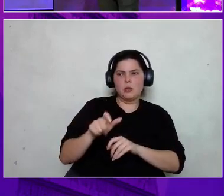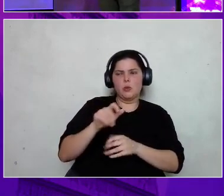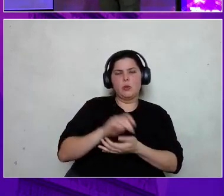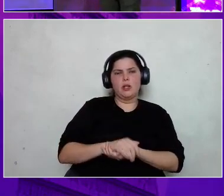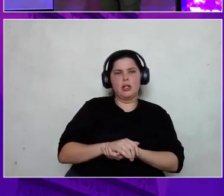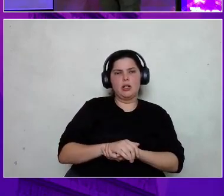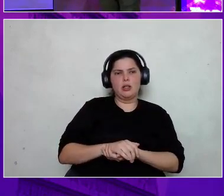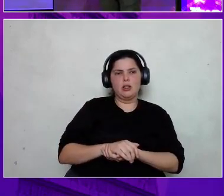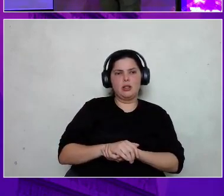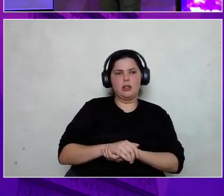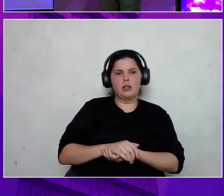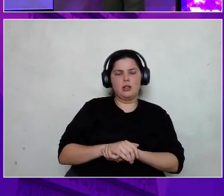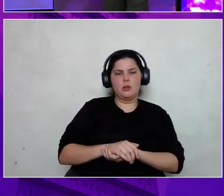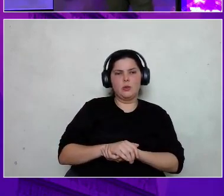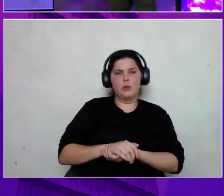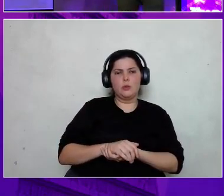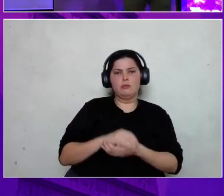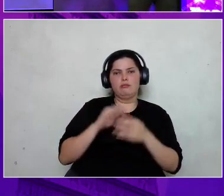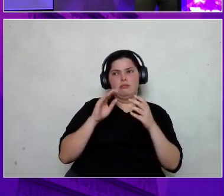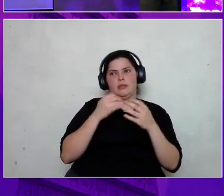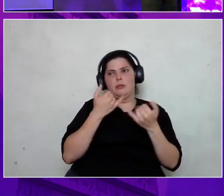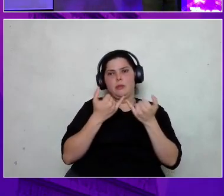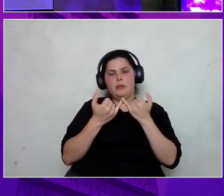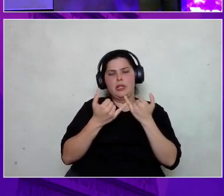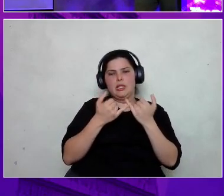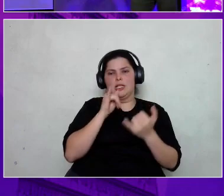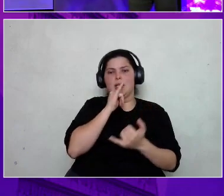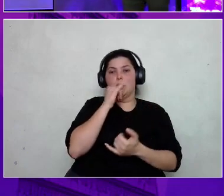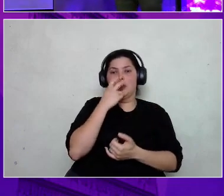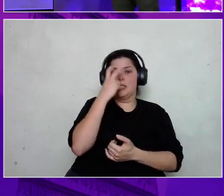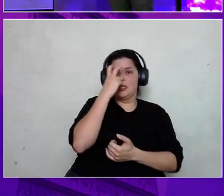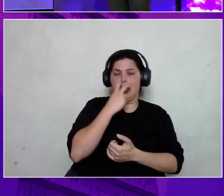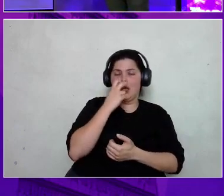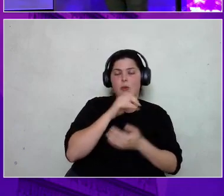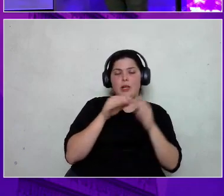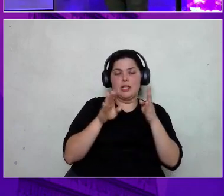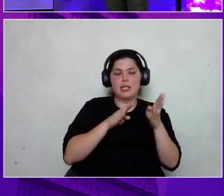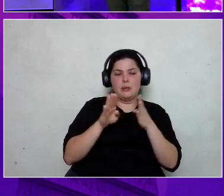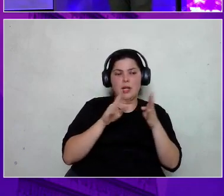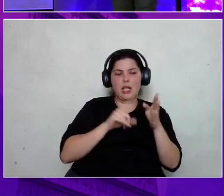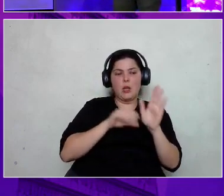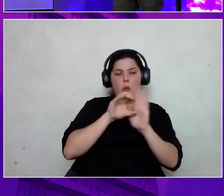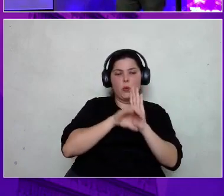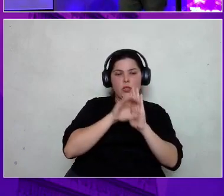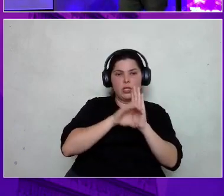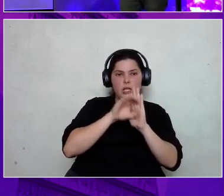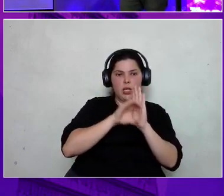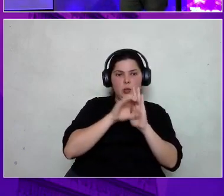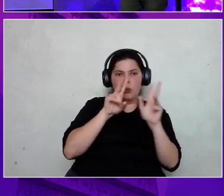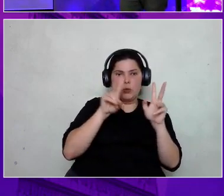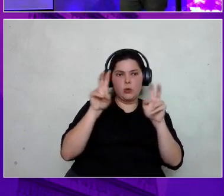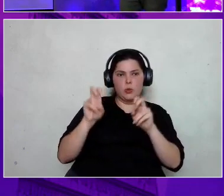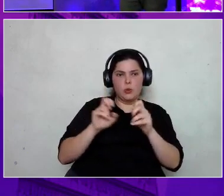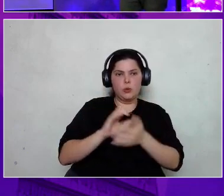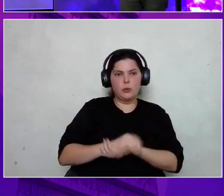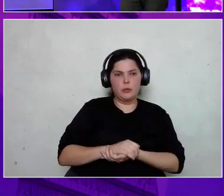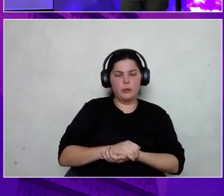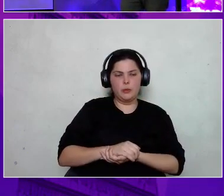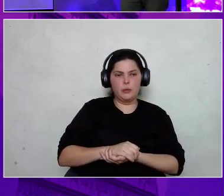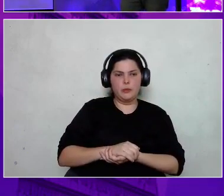tipo de cegueira, a acessibilidade também trata conceitos sobre